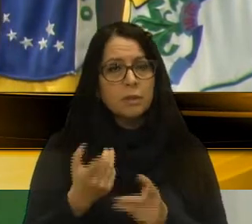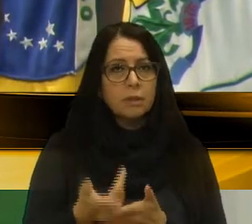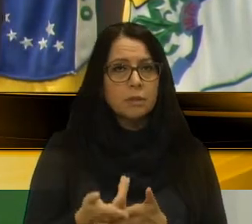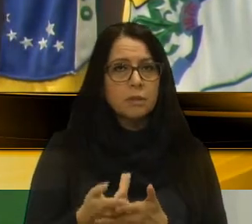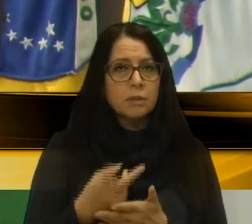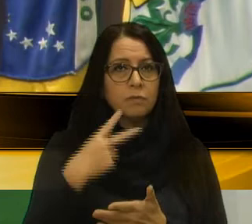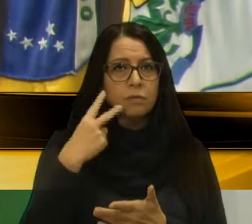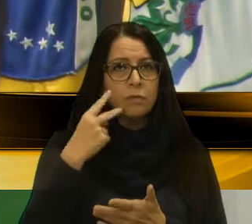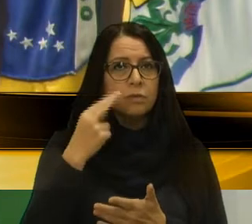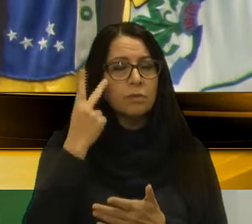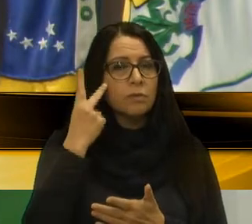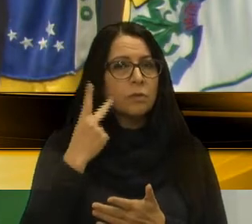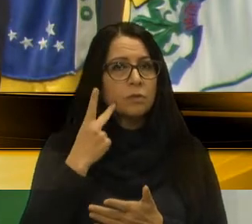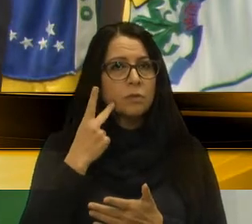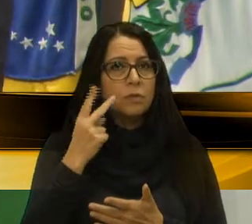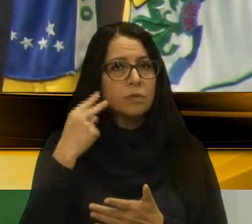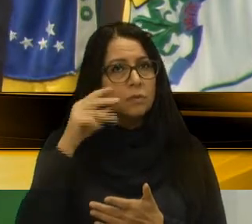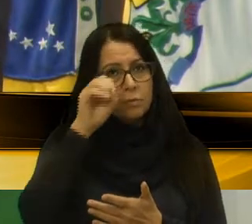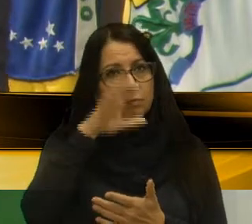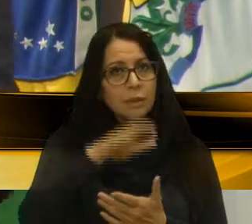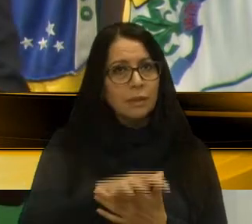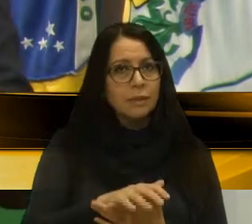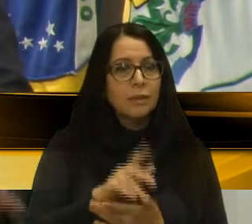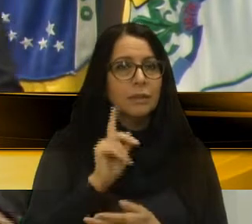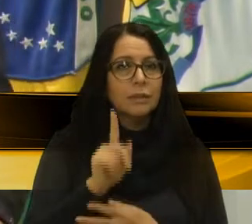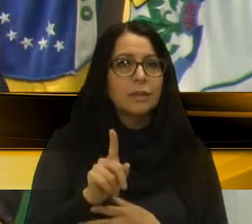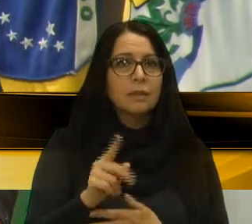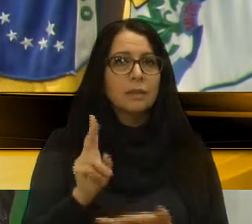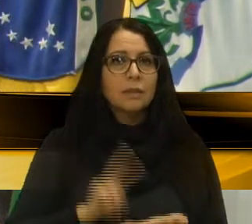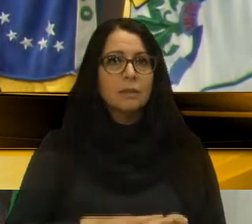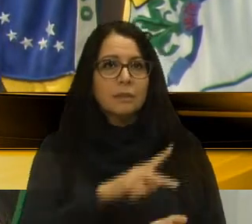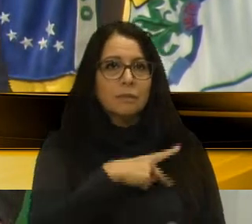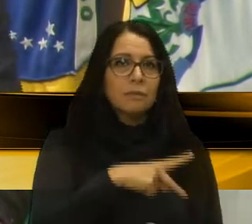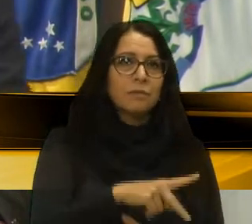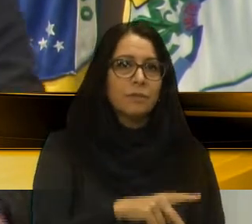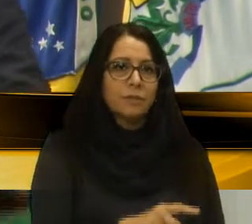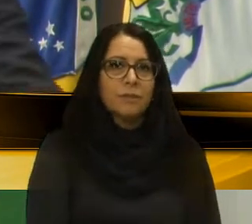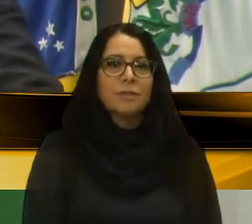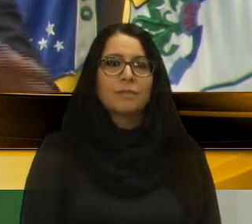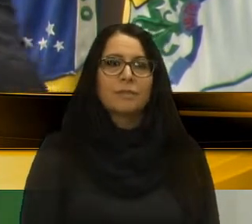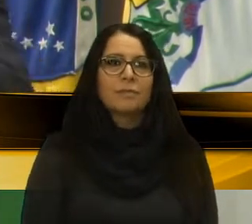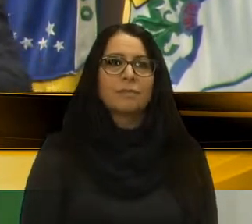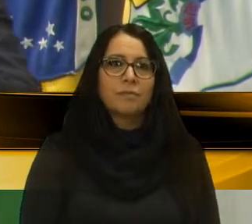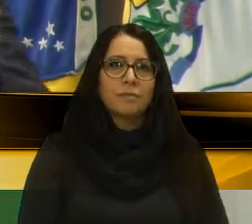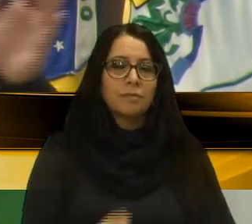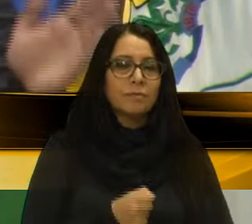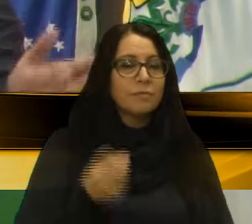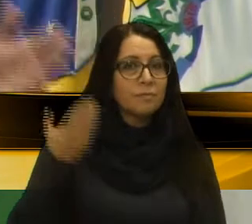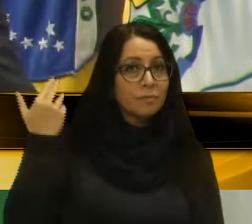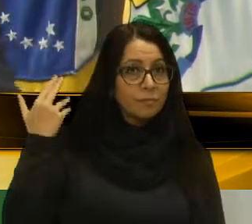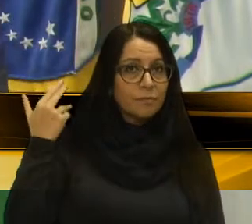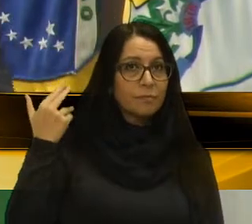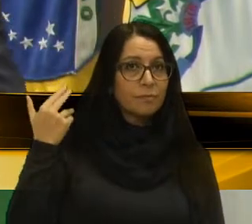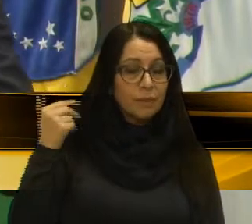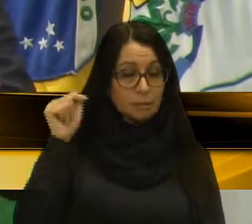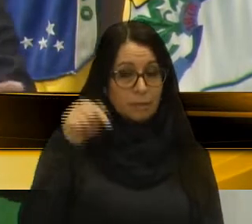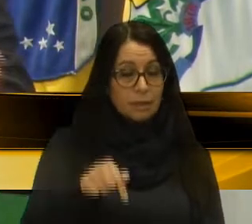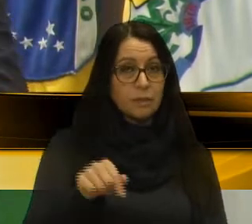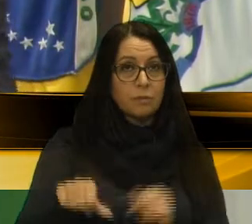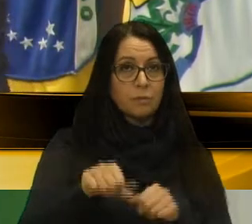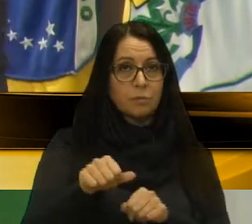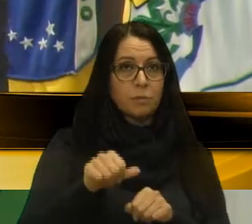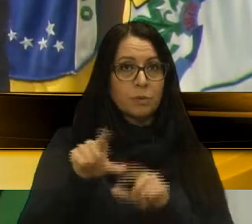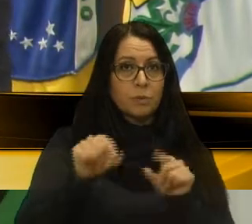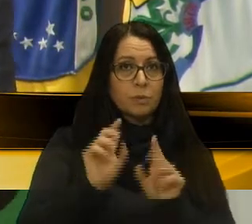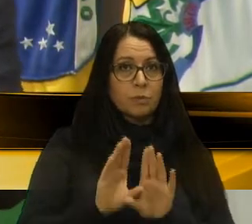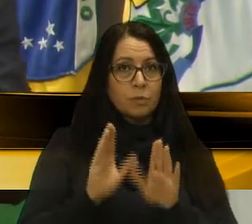do vereador Renato Nunes como do vereador Fiuza em assumirem a presidência. Como do ano passado para esse, foi eleita uma